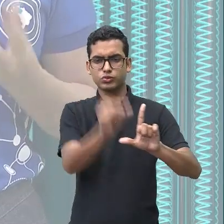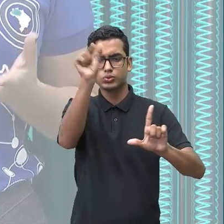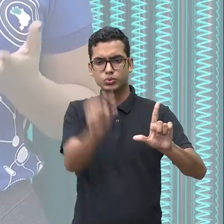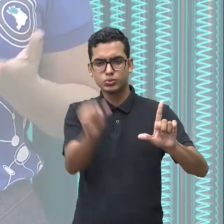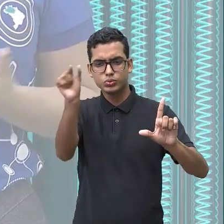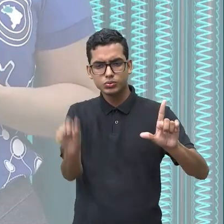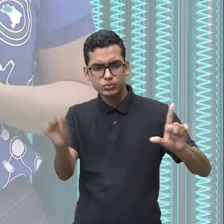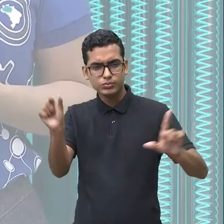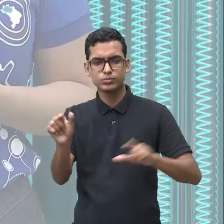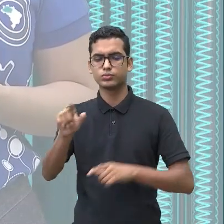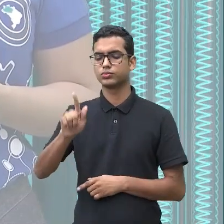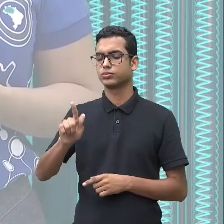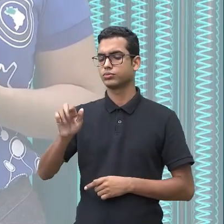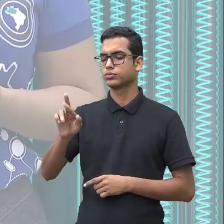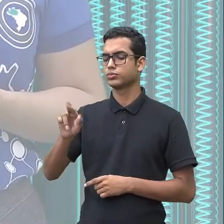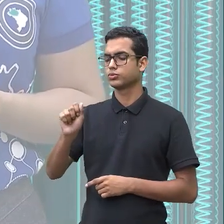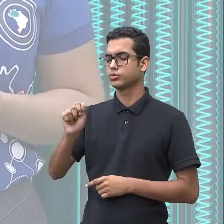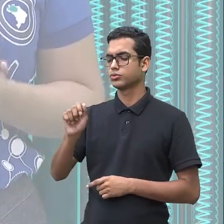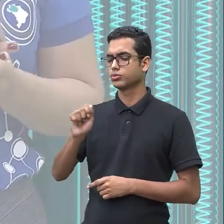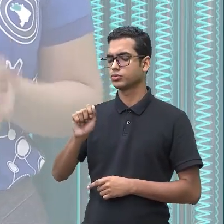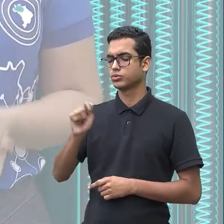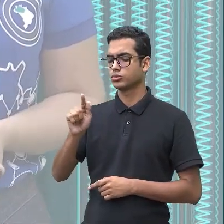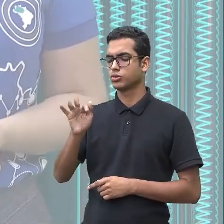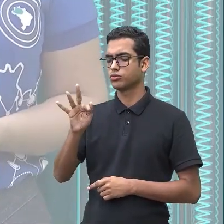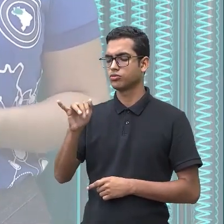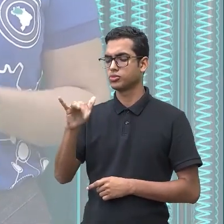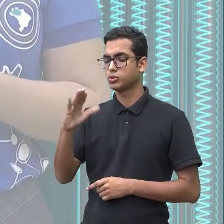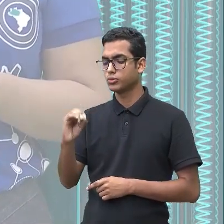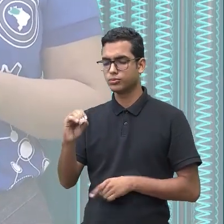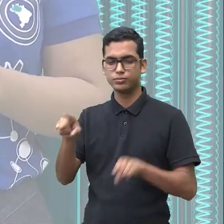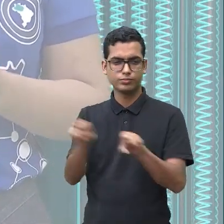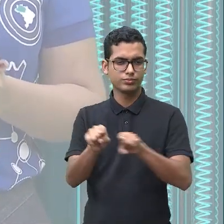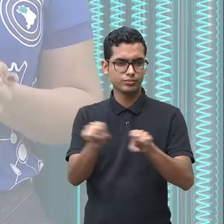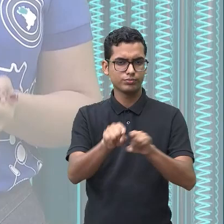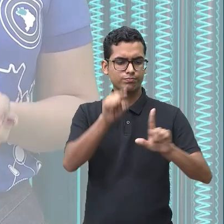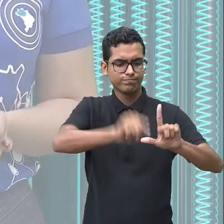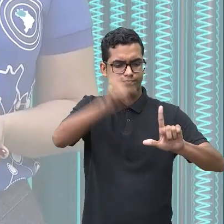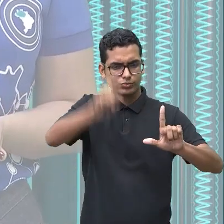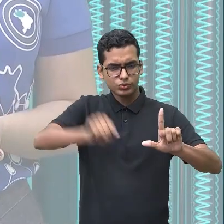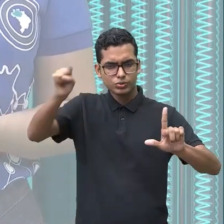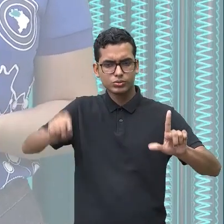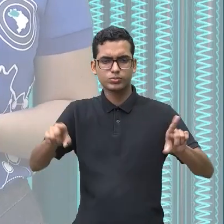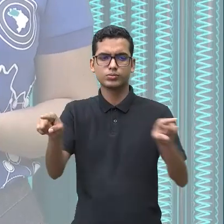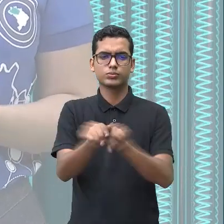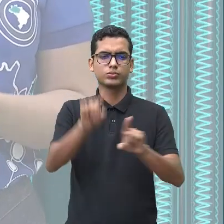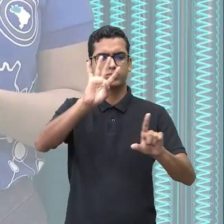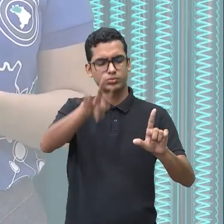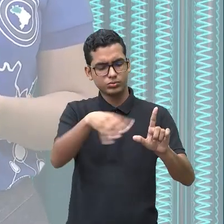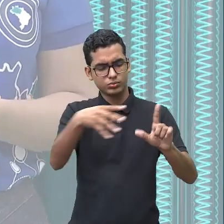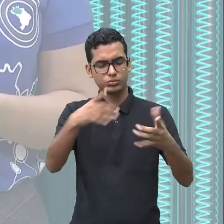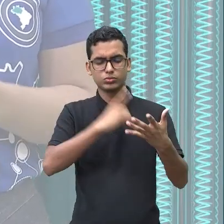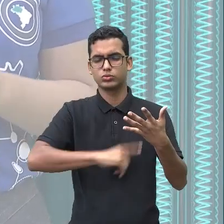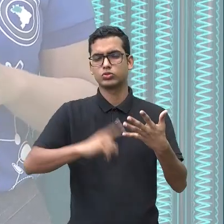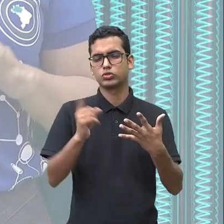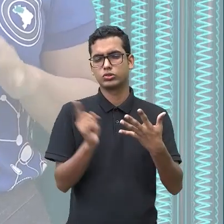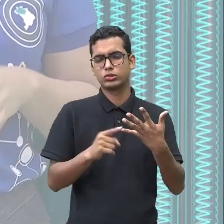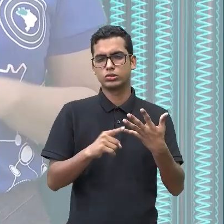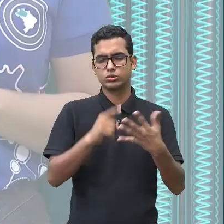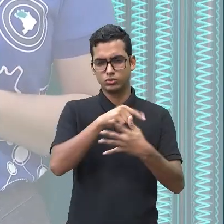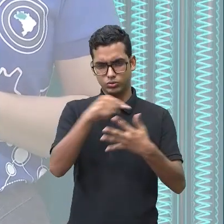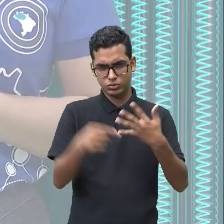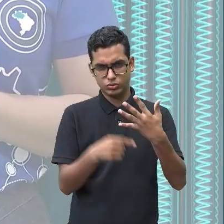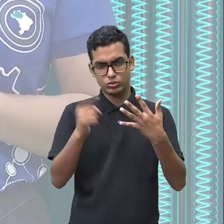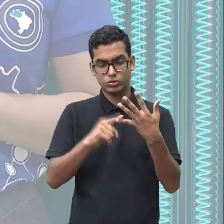textos e é considerado também o gráfico uma marca tipográfica, uma tabela, ok? Lembrando